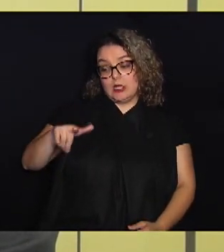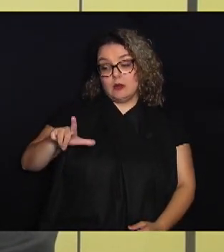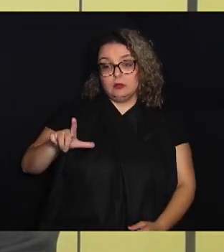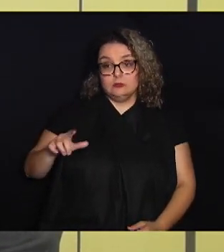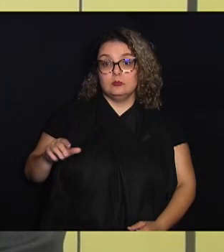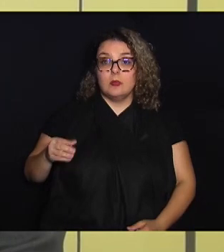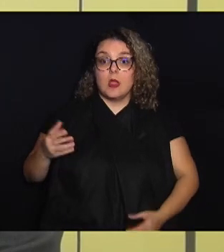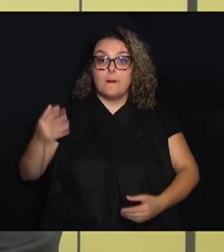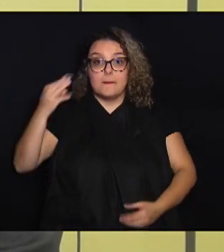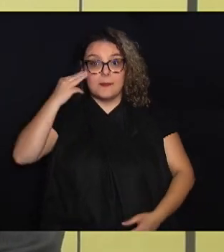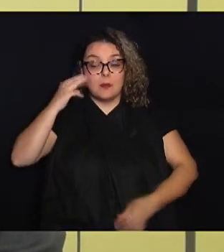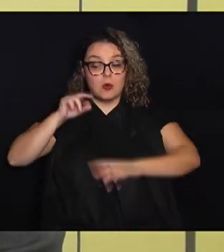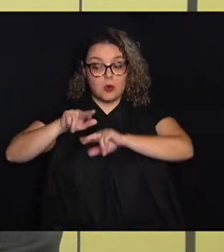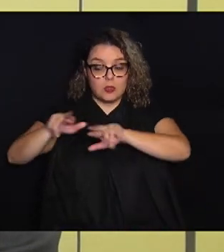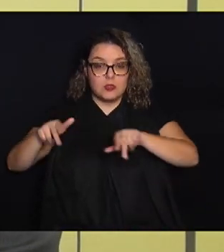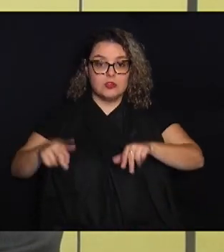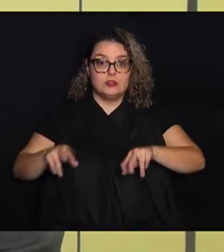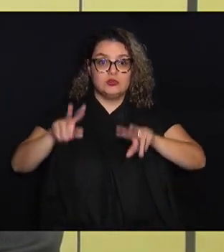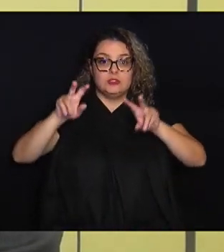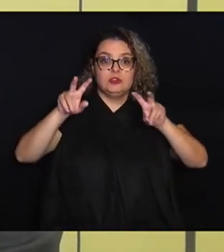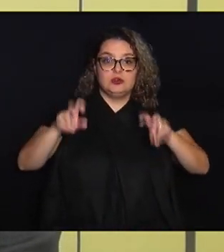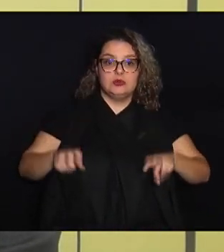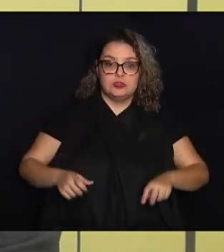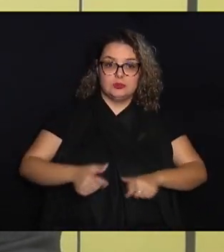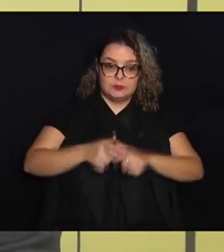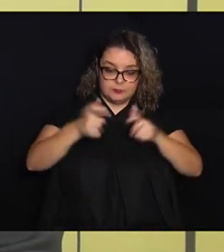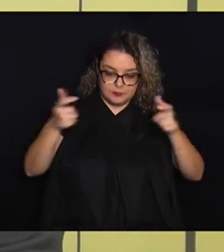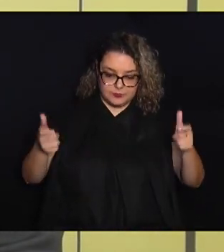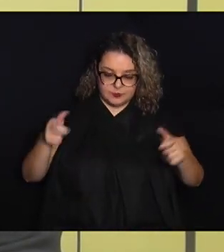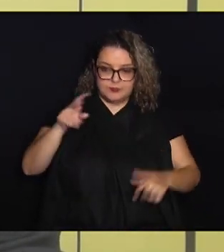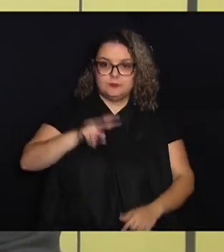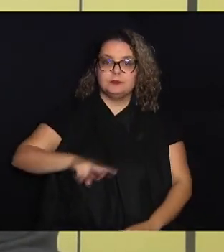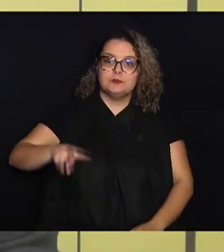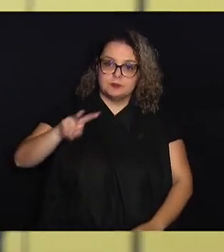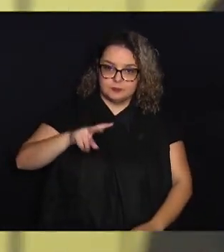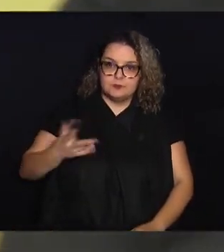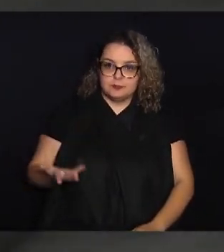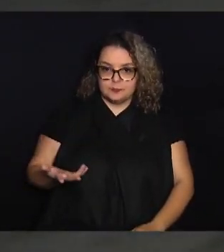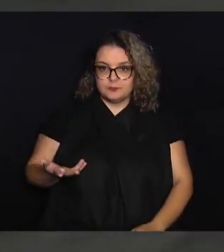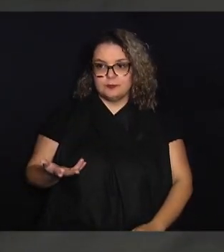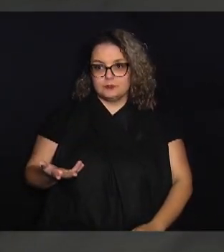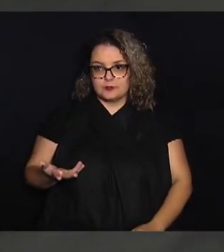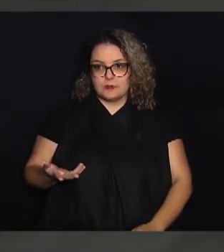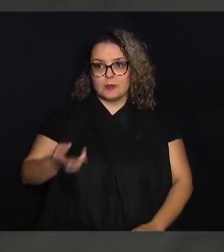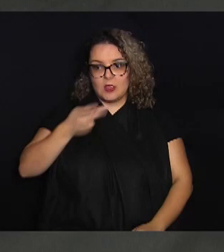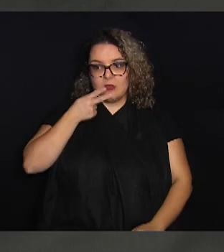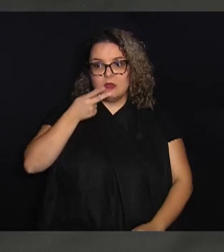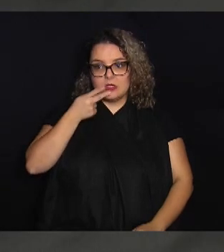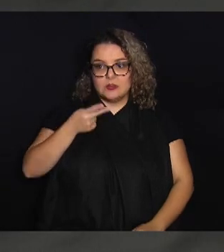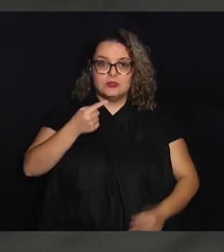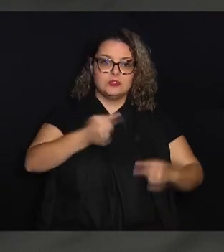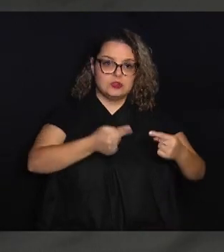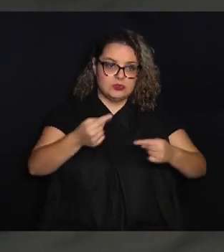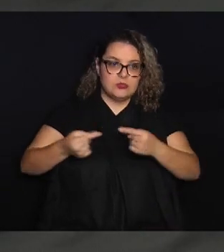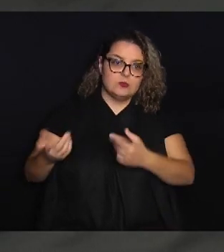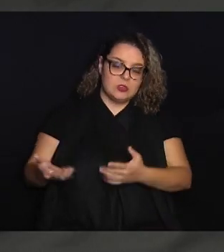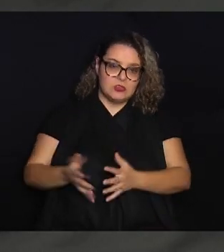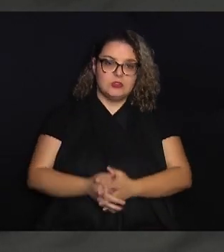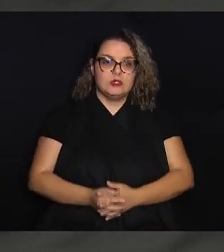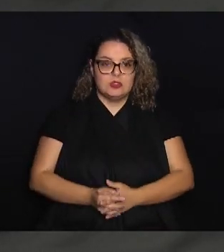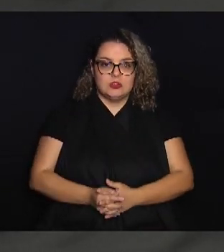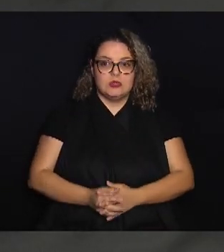de temas, uma diversidade muito grande de visões. O Entre, porque a gente está falando de um espaço de debate, né? A Câmara,